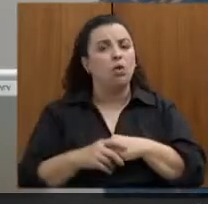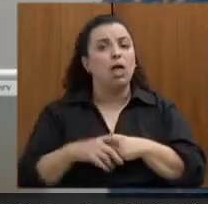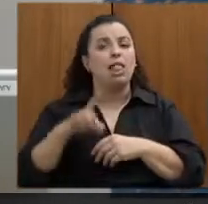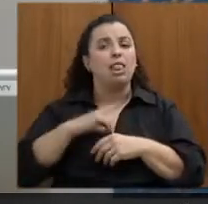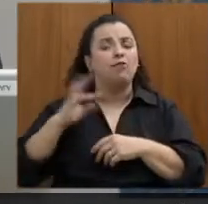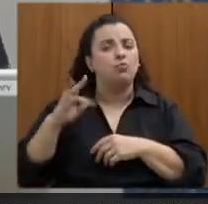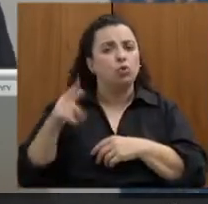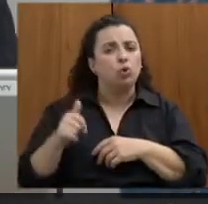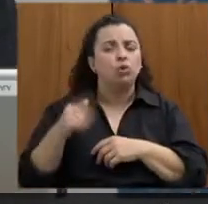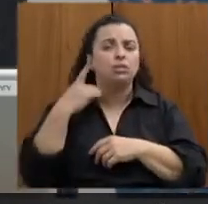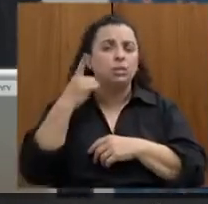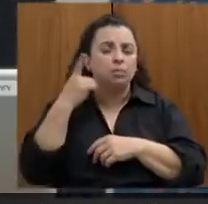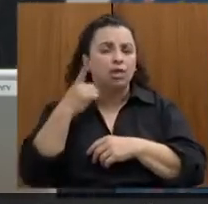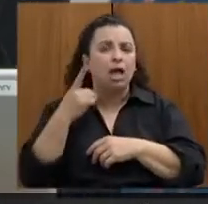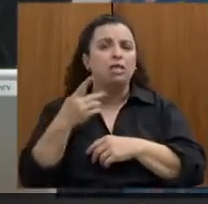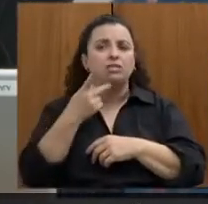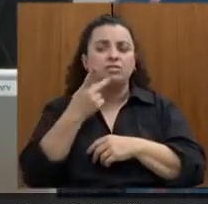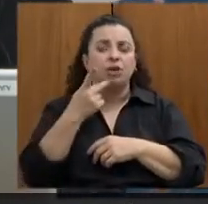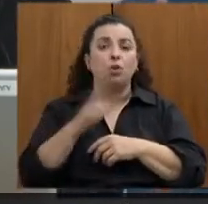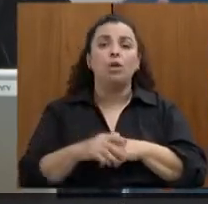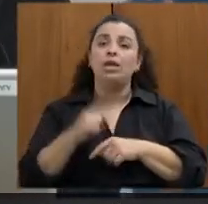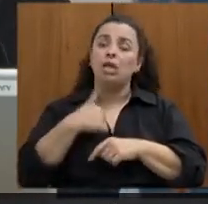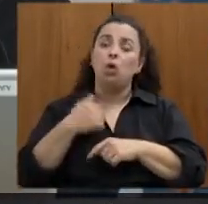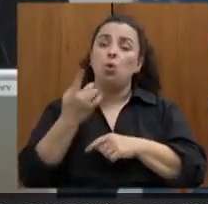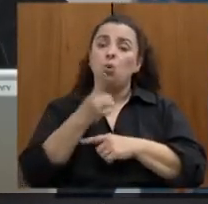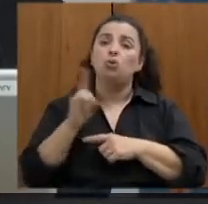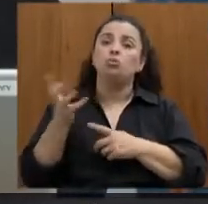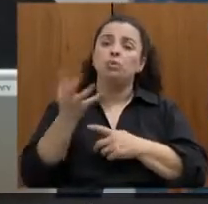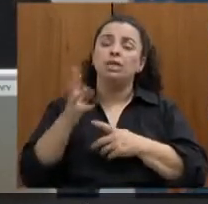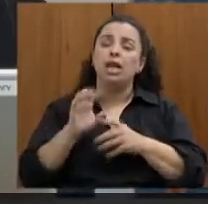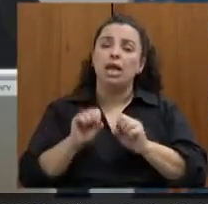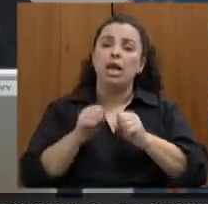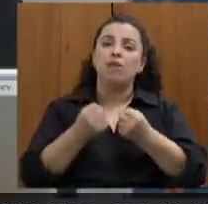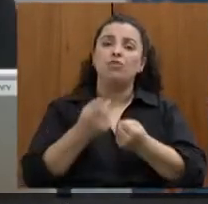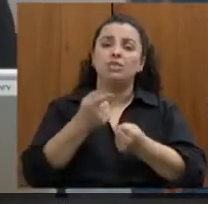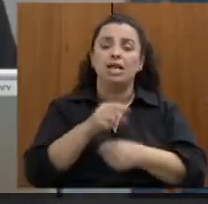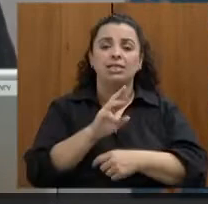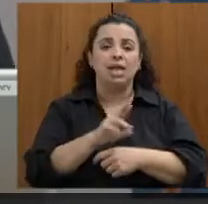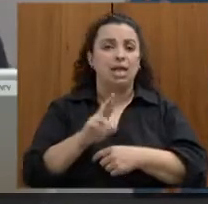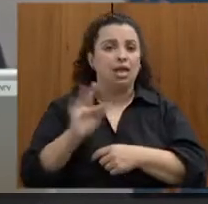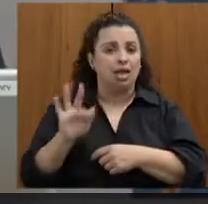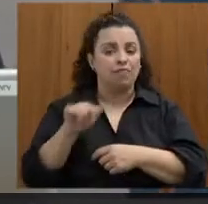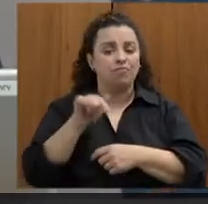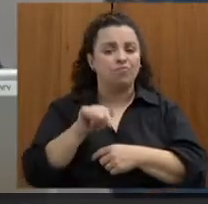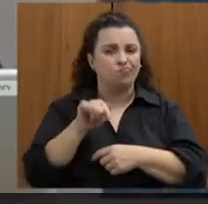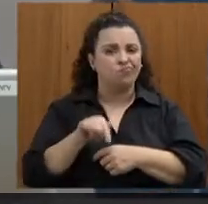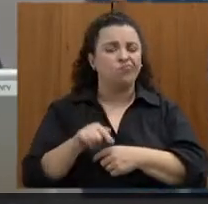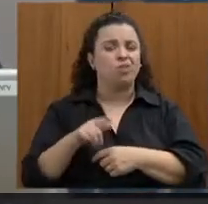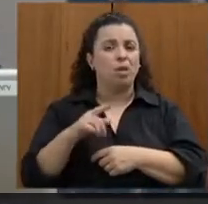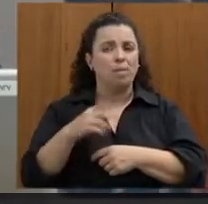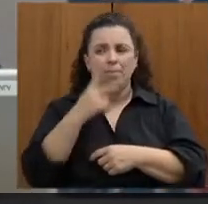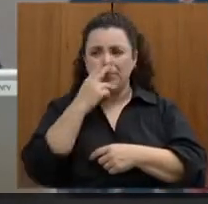deputados, a preocupação que o regime de recuperação fiscal realmente compromete de forma